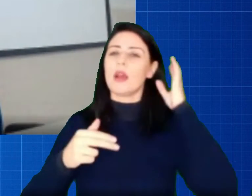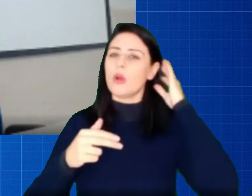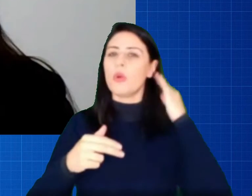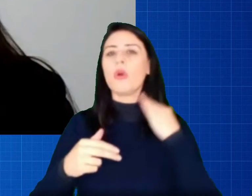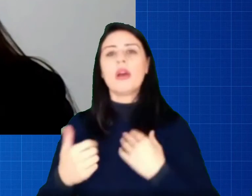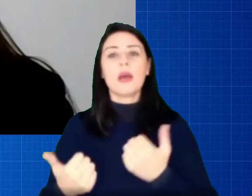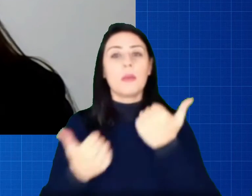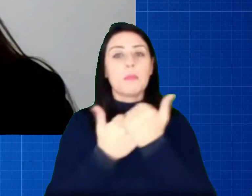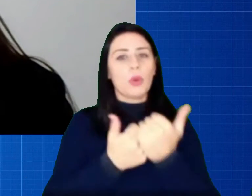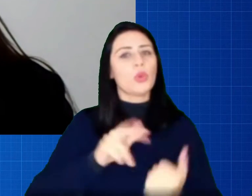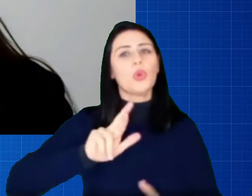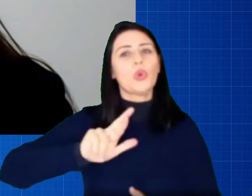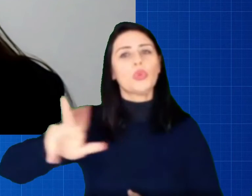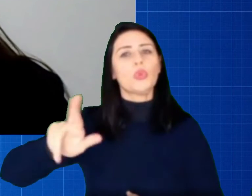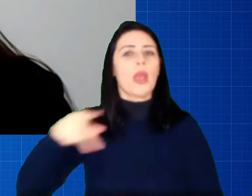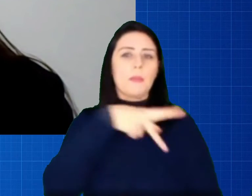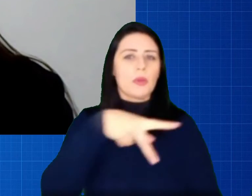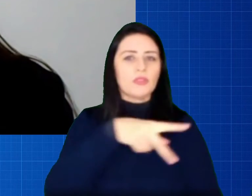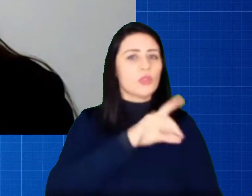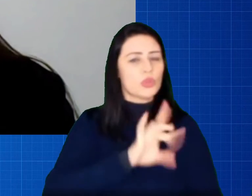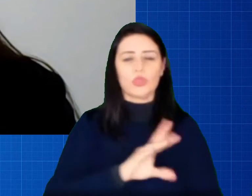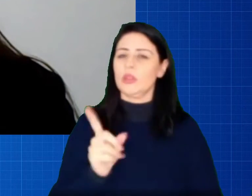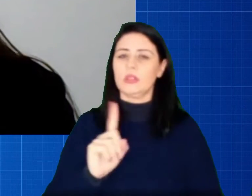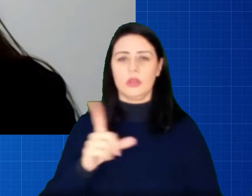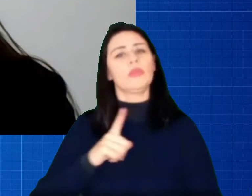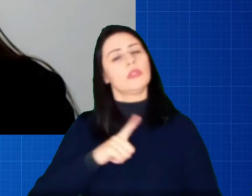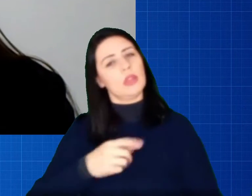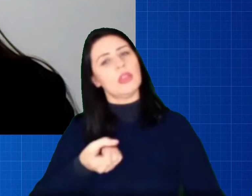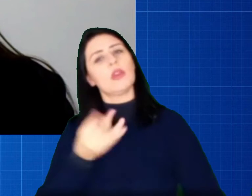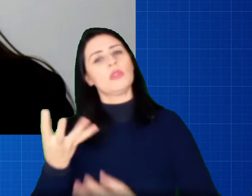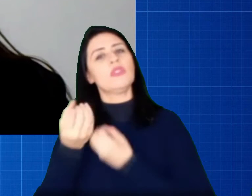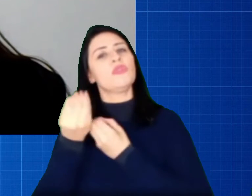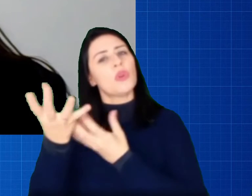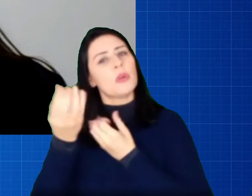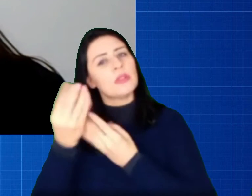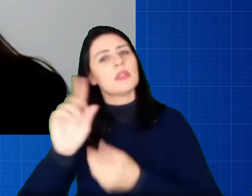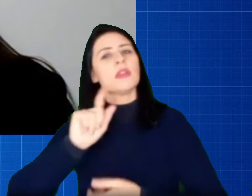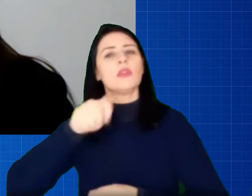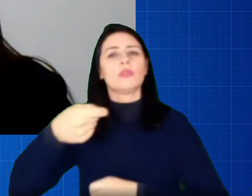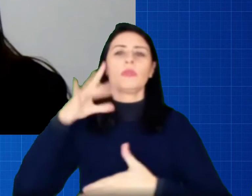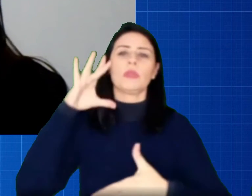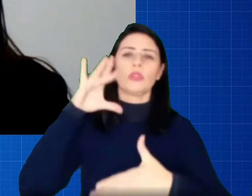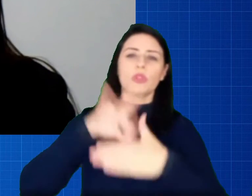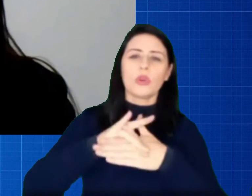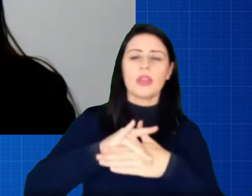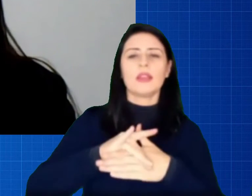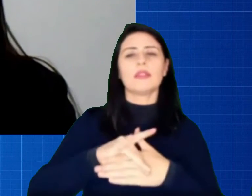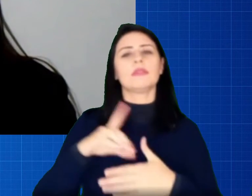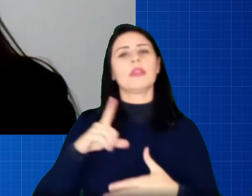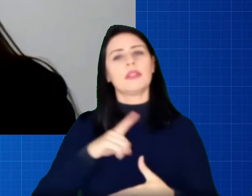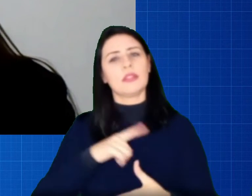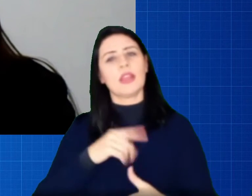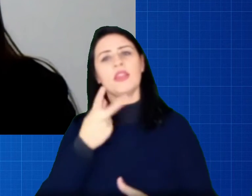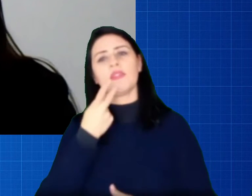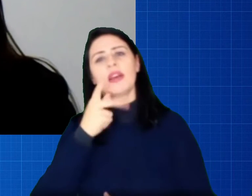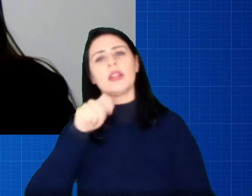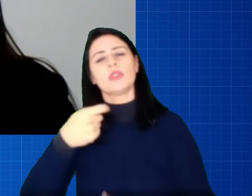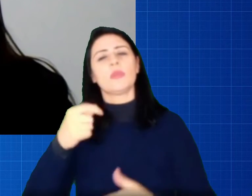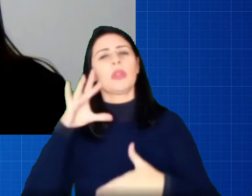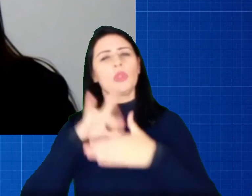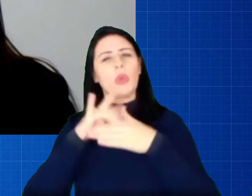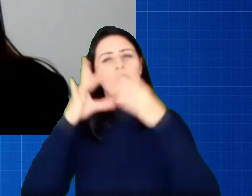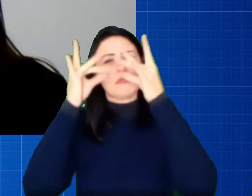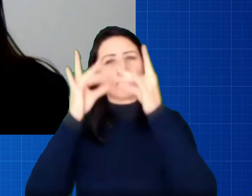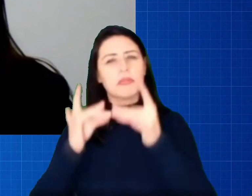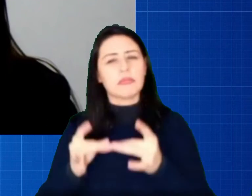Isso mesmo, na verdade, esse material de apoio, né, não é só para os professores, tem muito material também informativo da saúde, né, com relação a